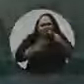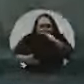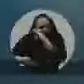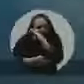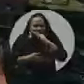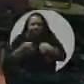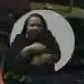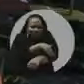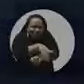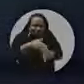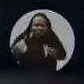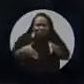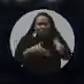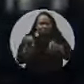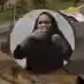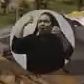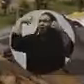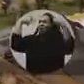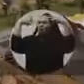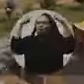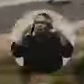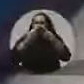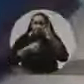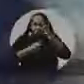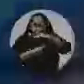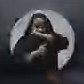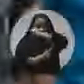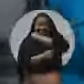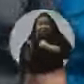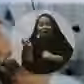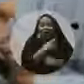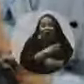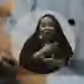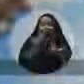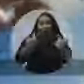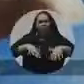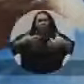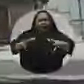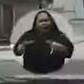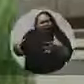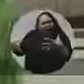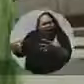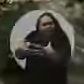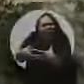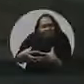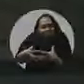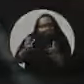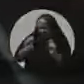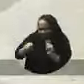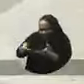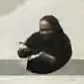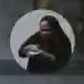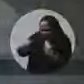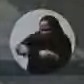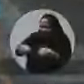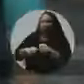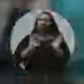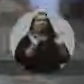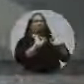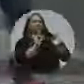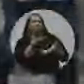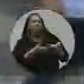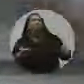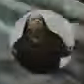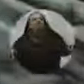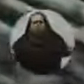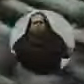novas encostas, casas populares, iluminação em LED, centro de convenções. Que time! Tá na hora de trocar, Lica! Não, trocar o